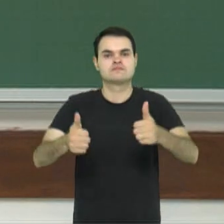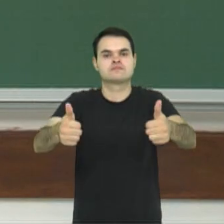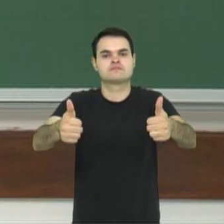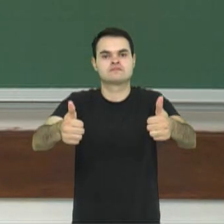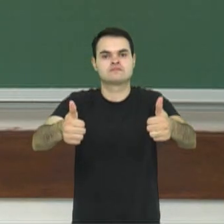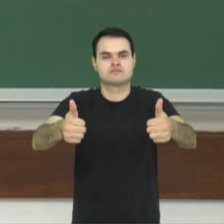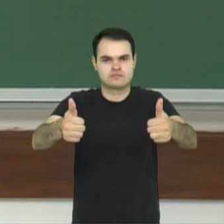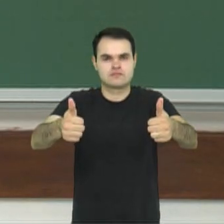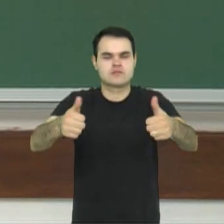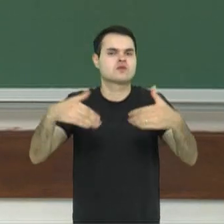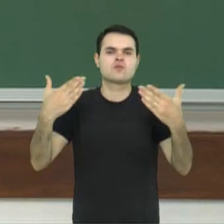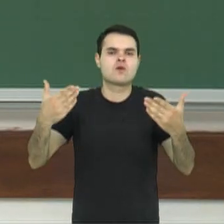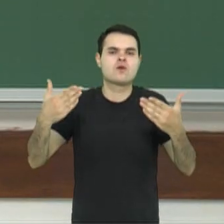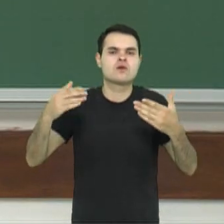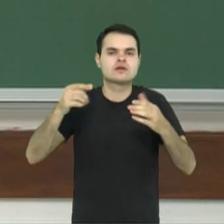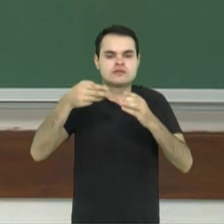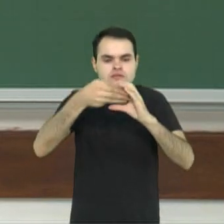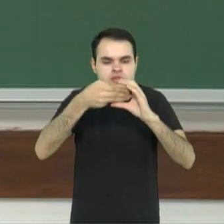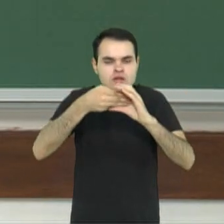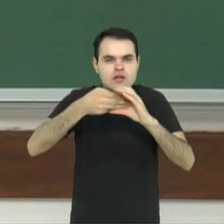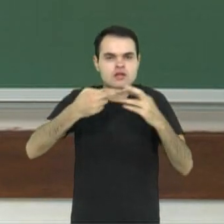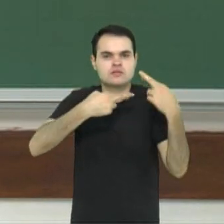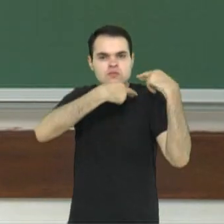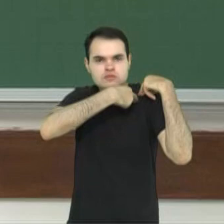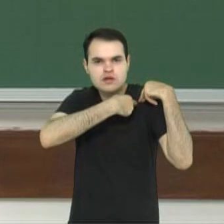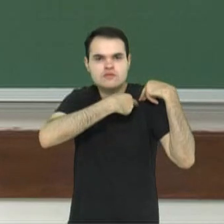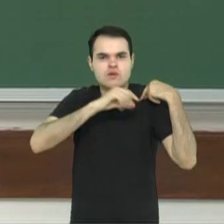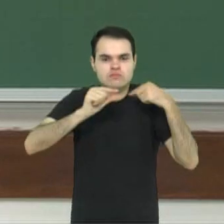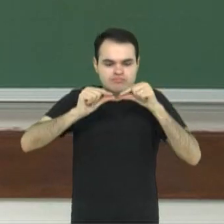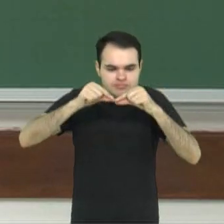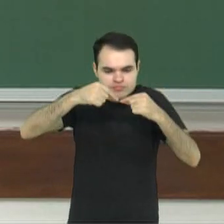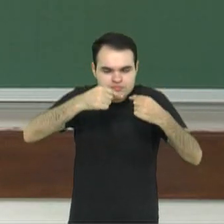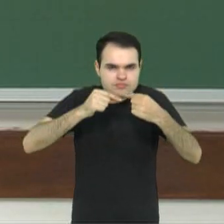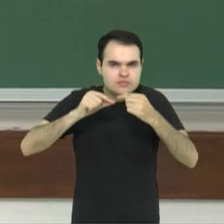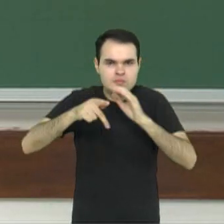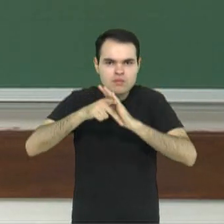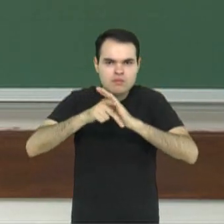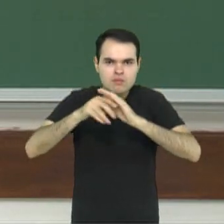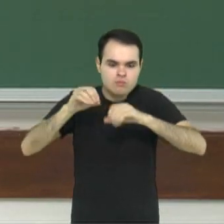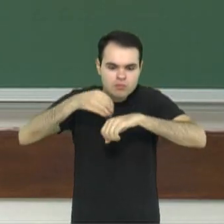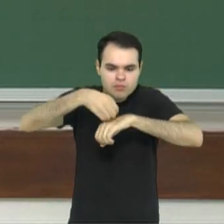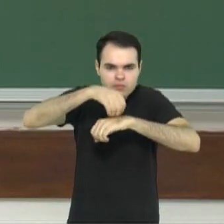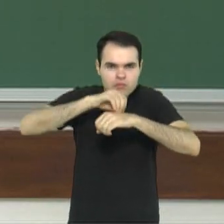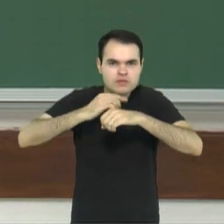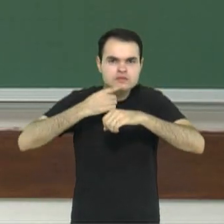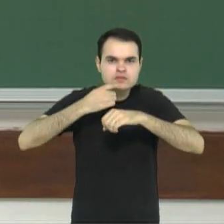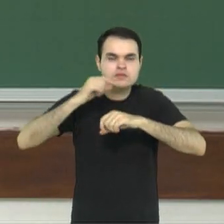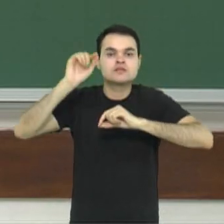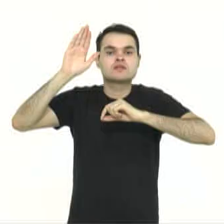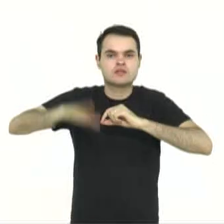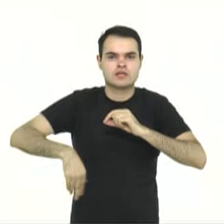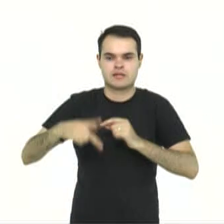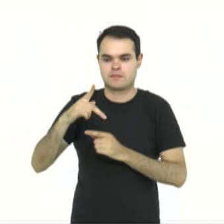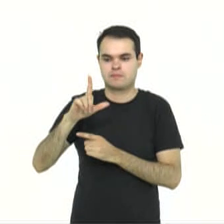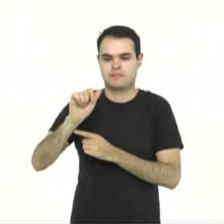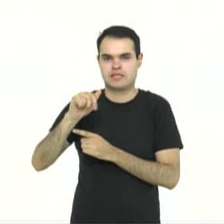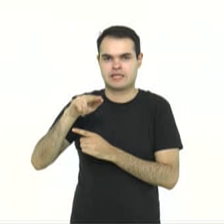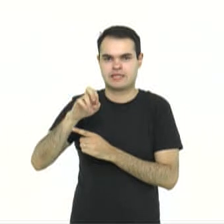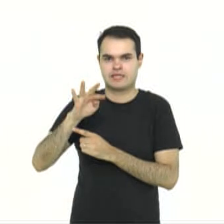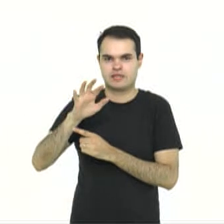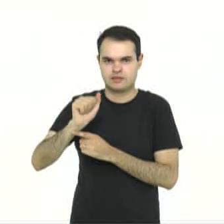Belezinha, pessoal? Qual é a célula responsável, ou o fragmento de célula responsável pela coagulação sanguínea? Quem assinalou aqui?